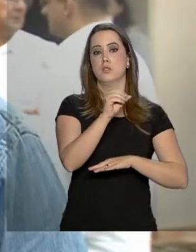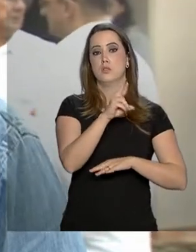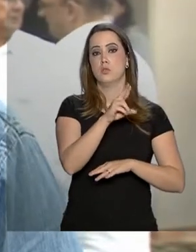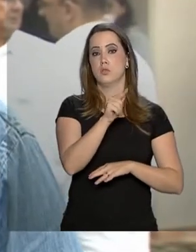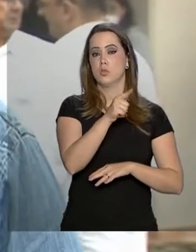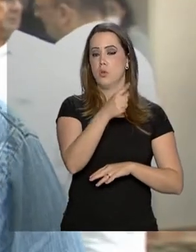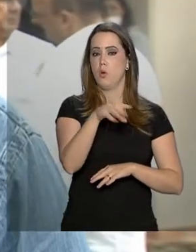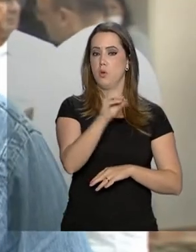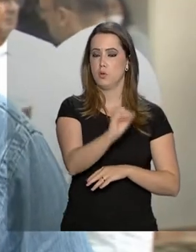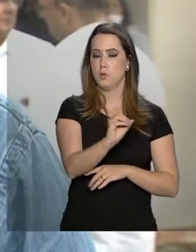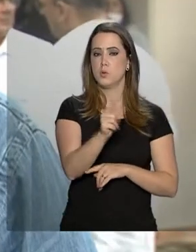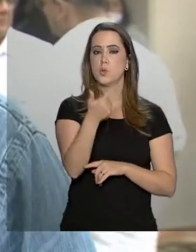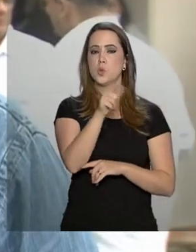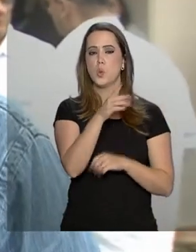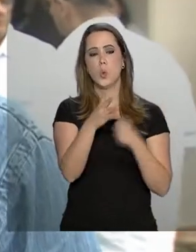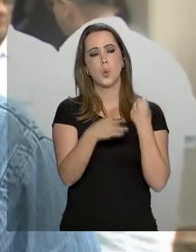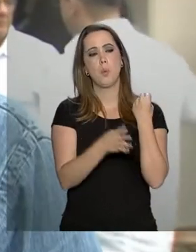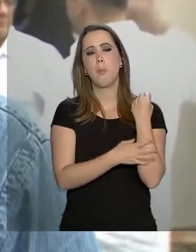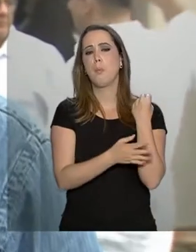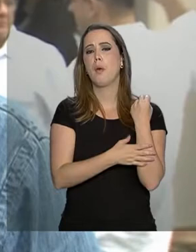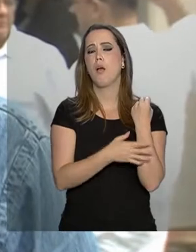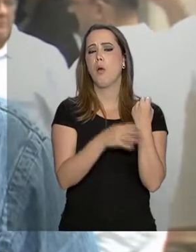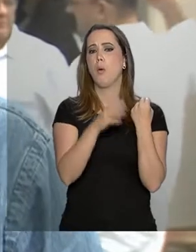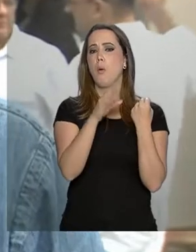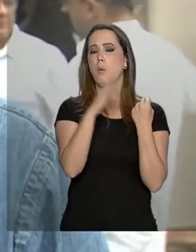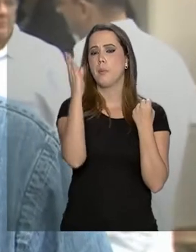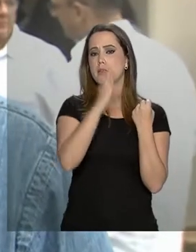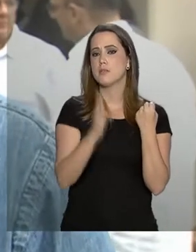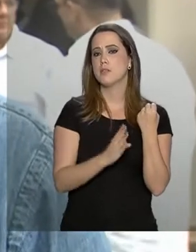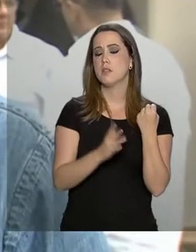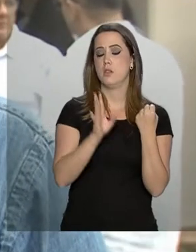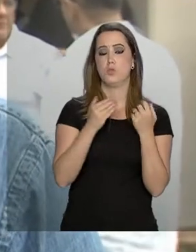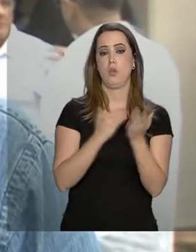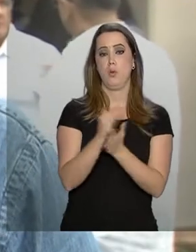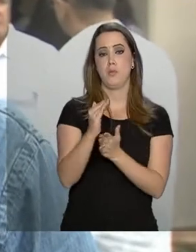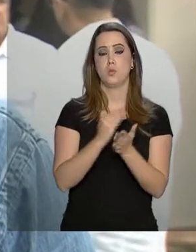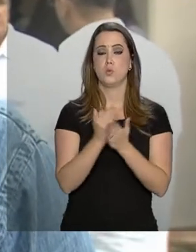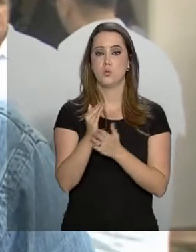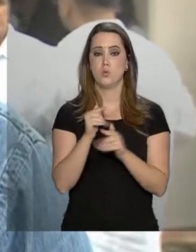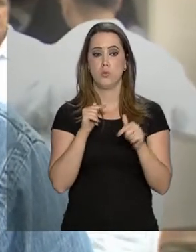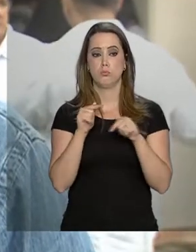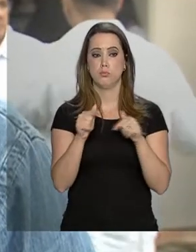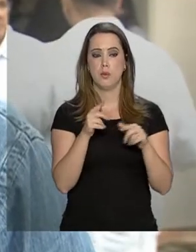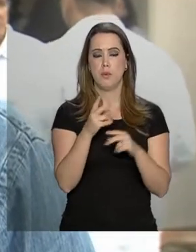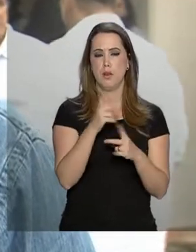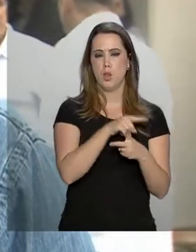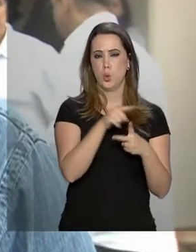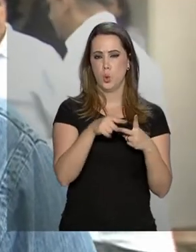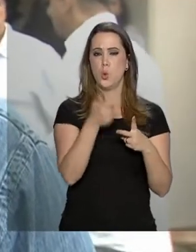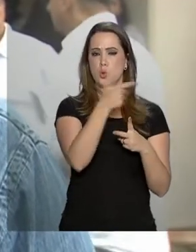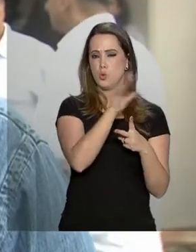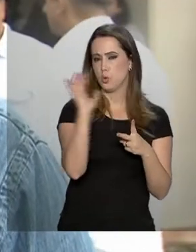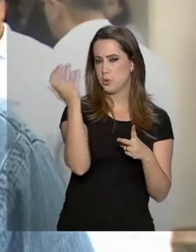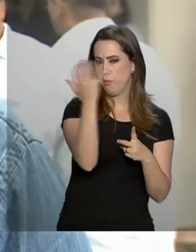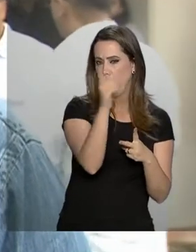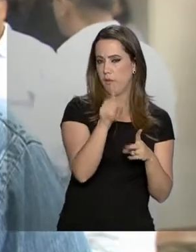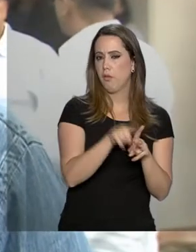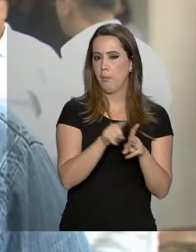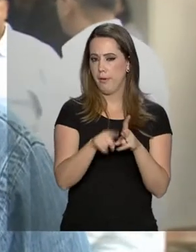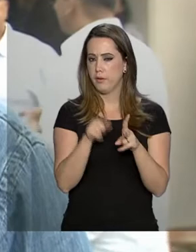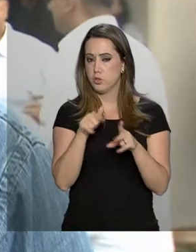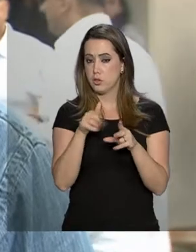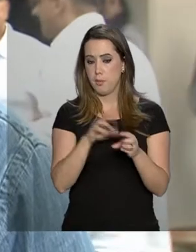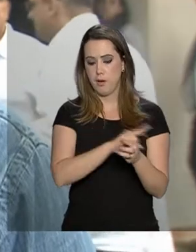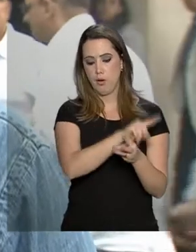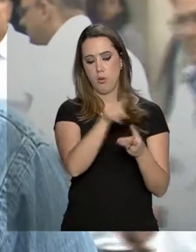brasil e já agora iniciando obras no parque e junto com o time do